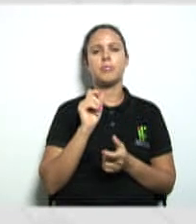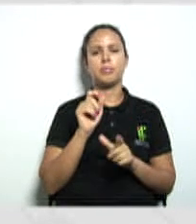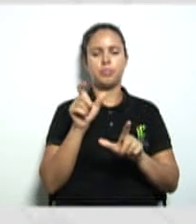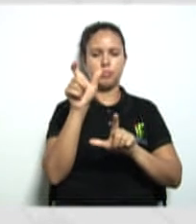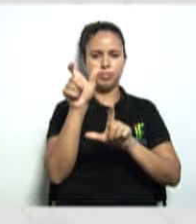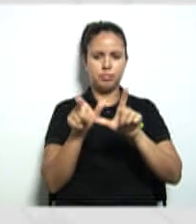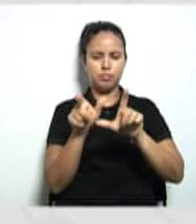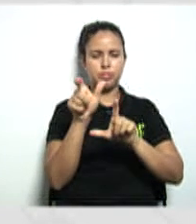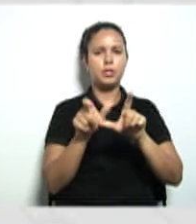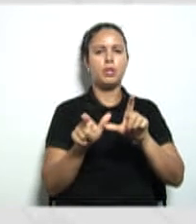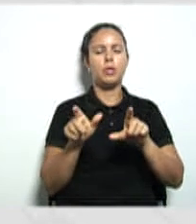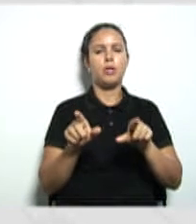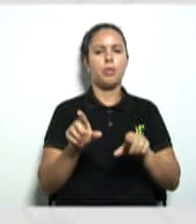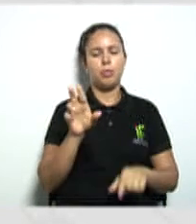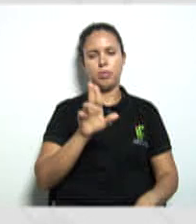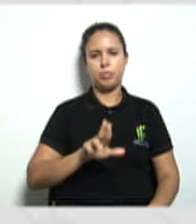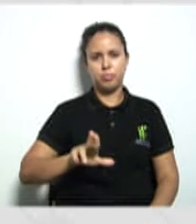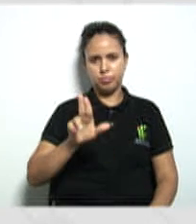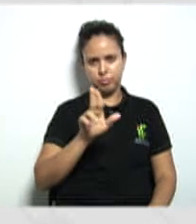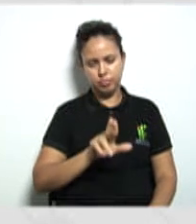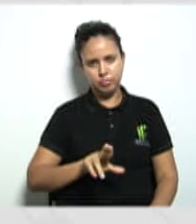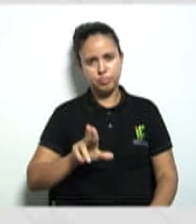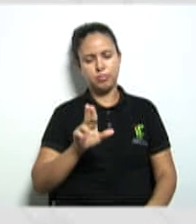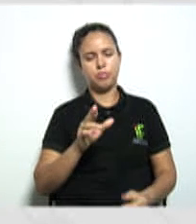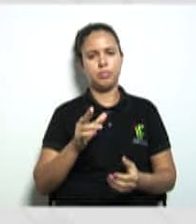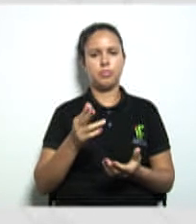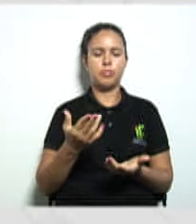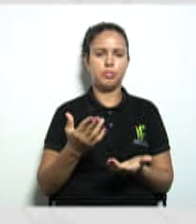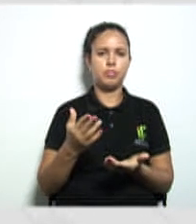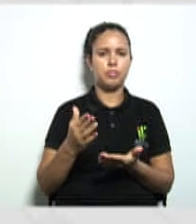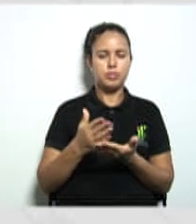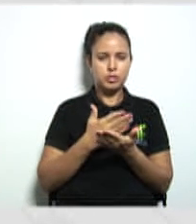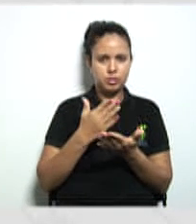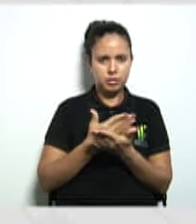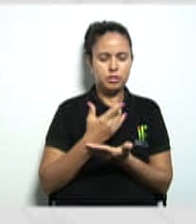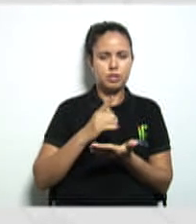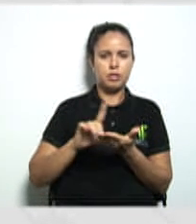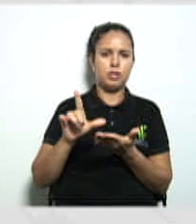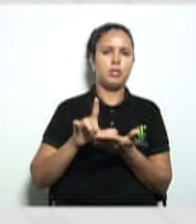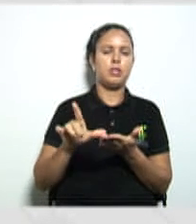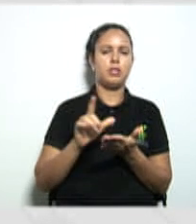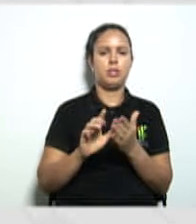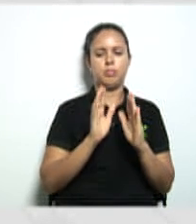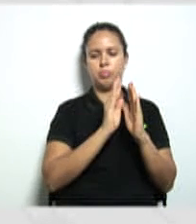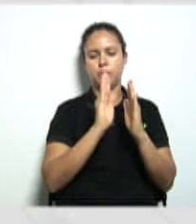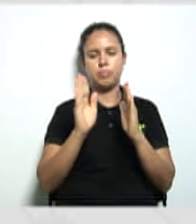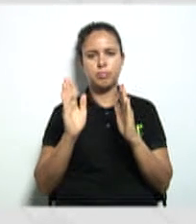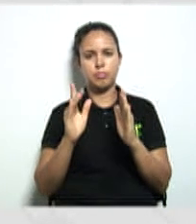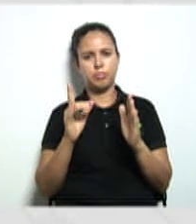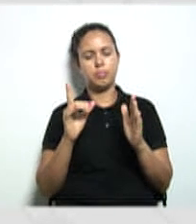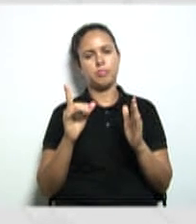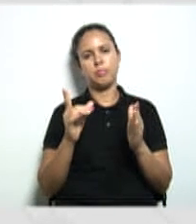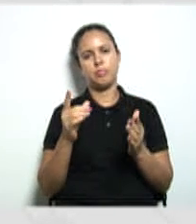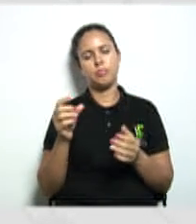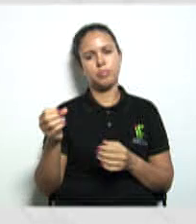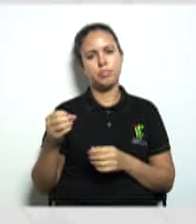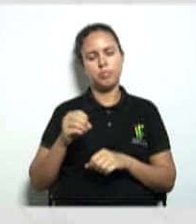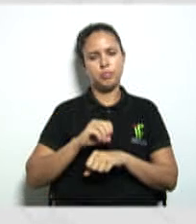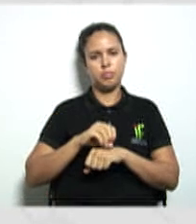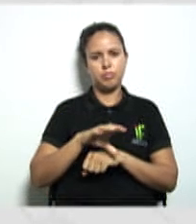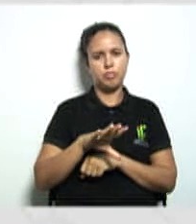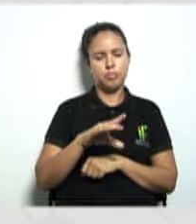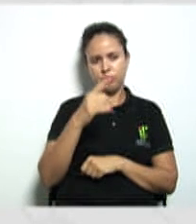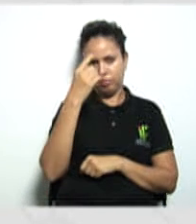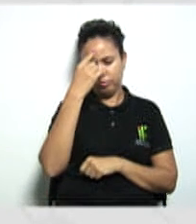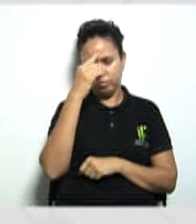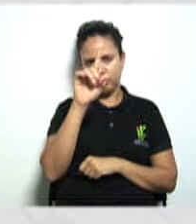que são doutrinadores. Eles têm livros, né, um acervo, tem as ideias deles nesses livros livros